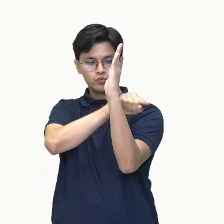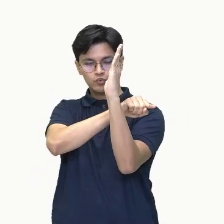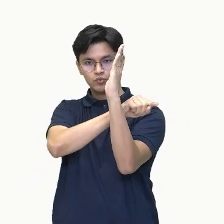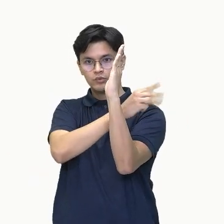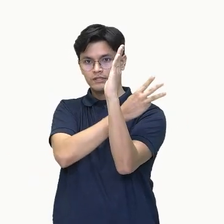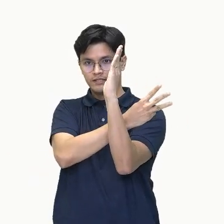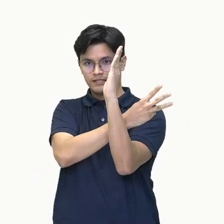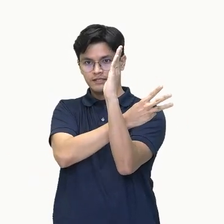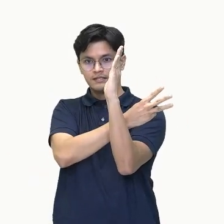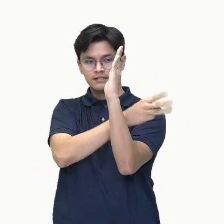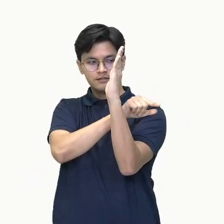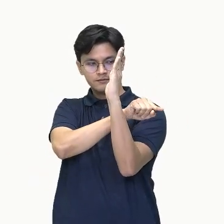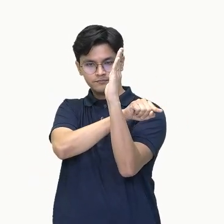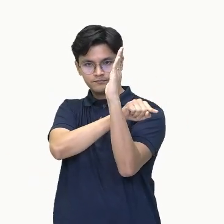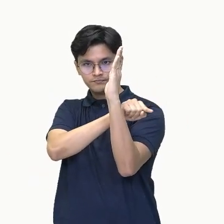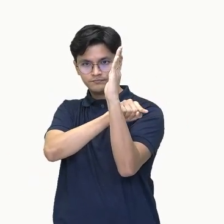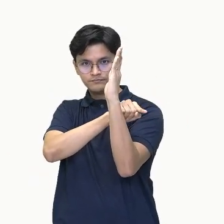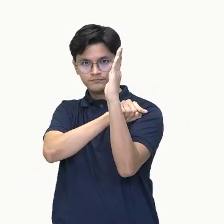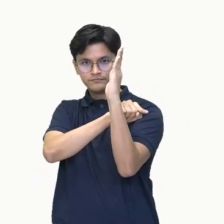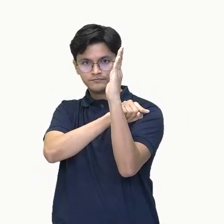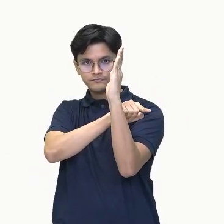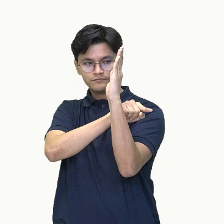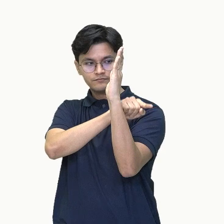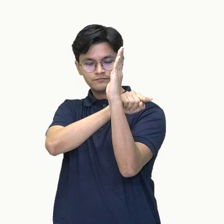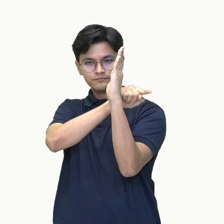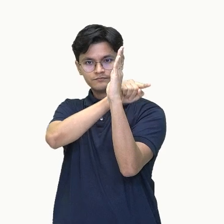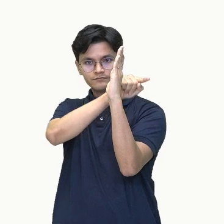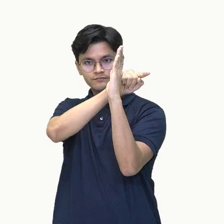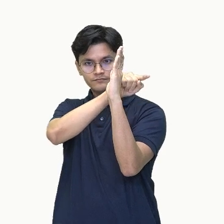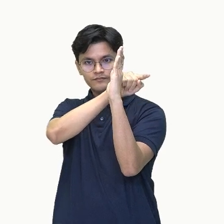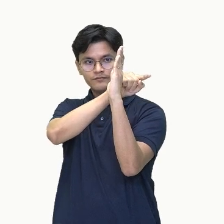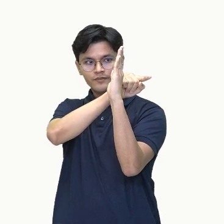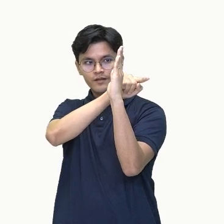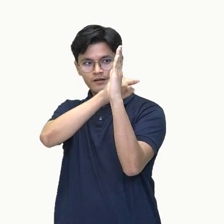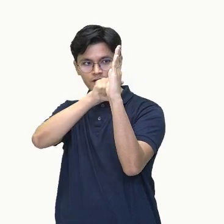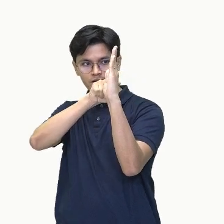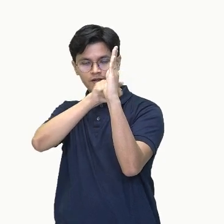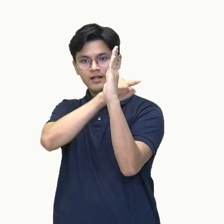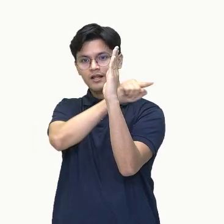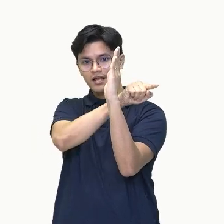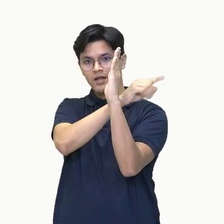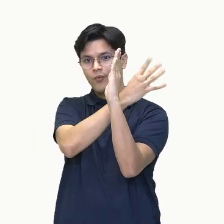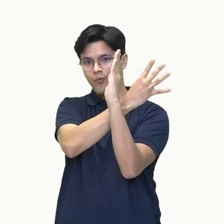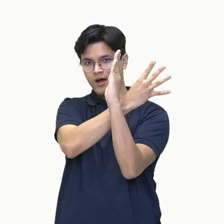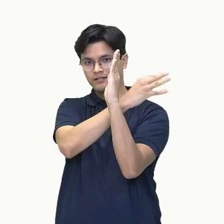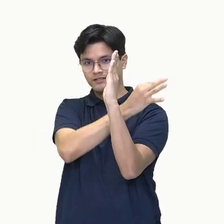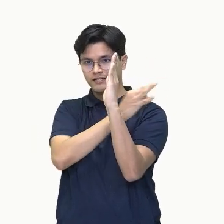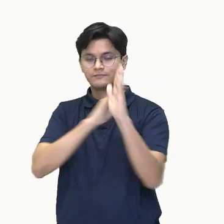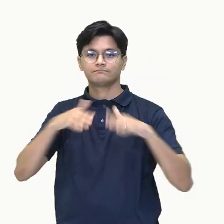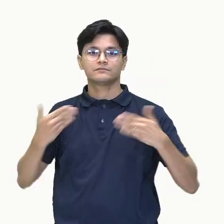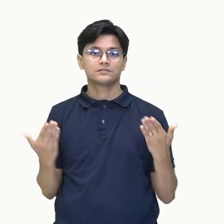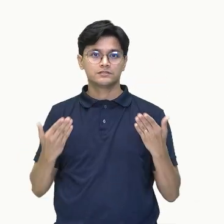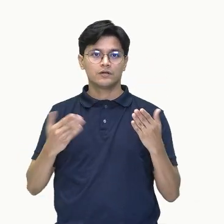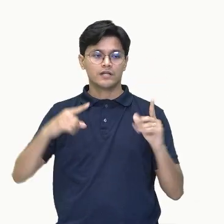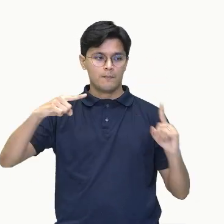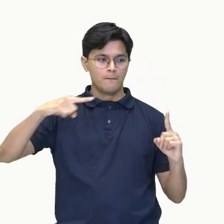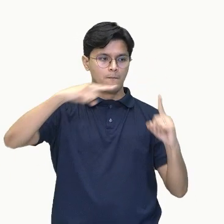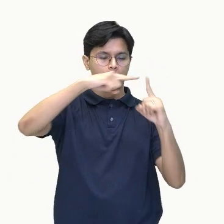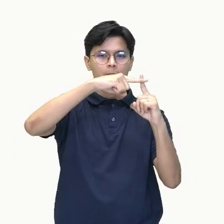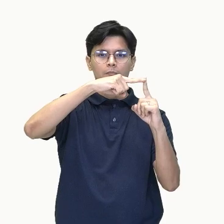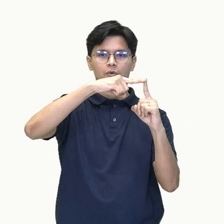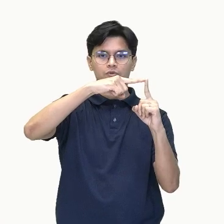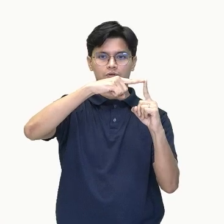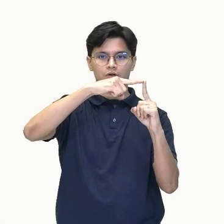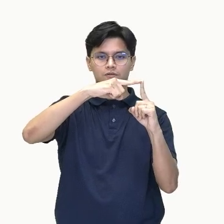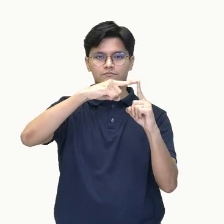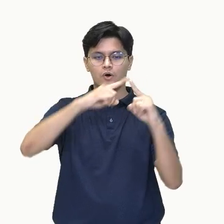parar justamente aqui na direção do 4 no Y. Pronto. Este ponto de encontro bem aqui das